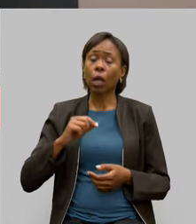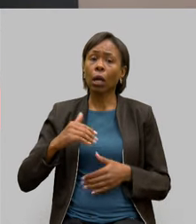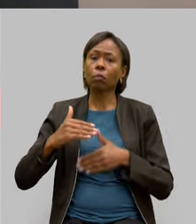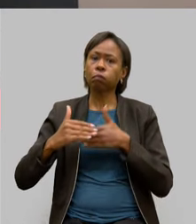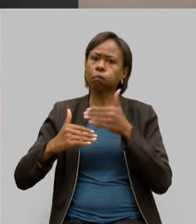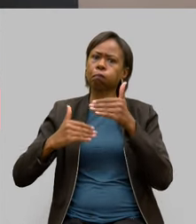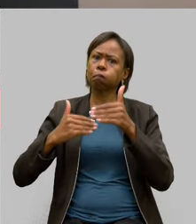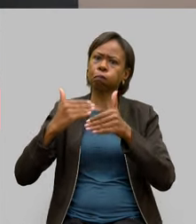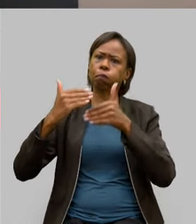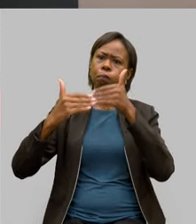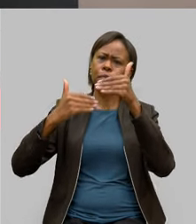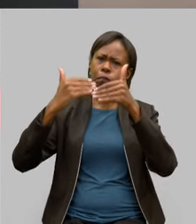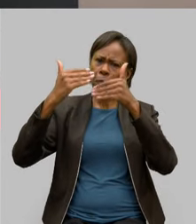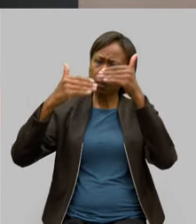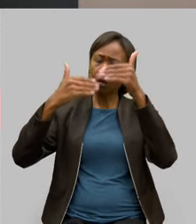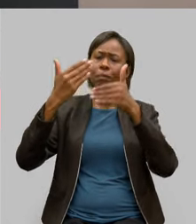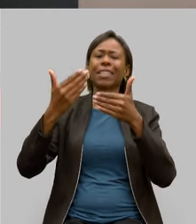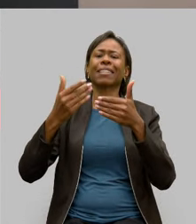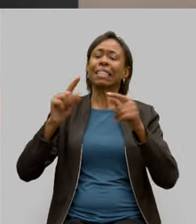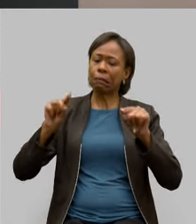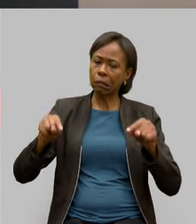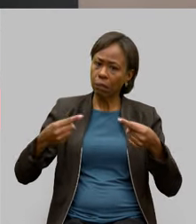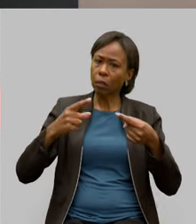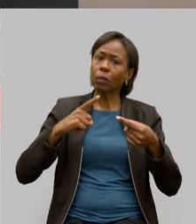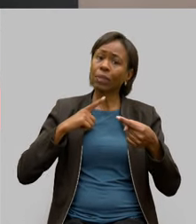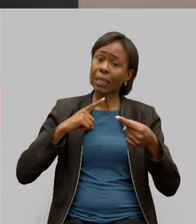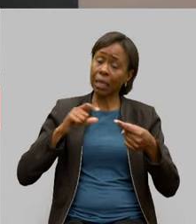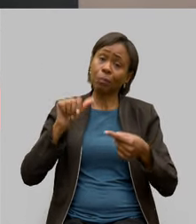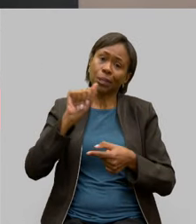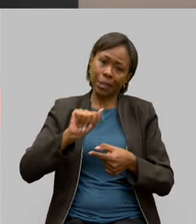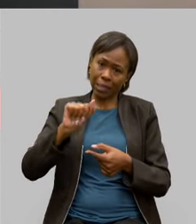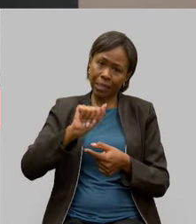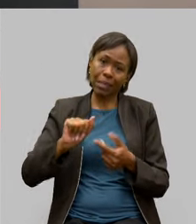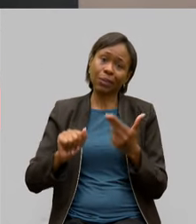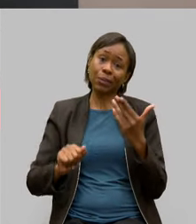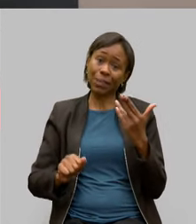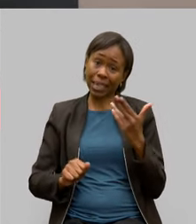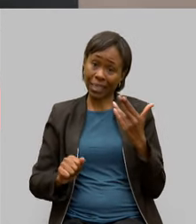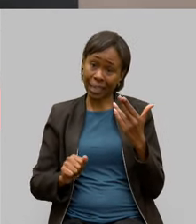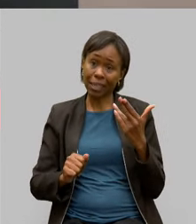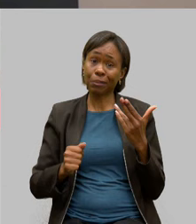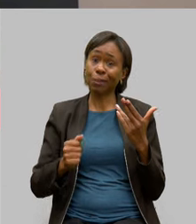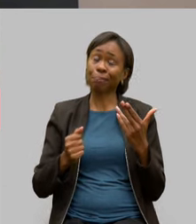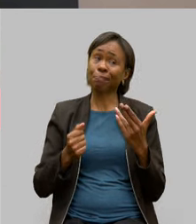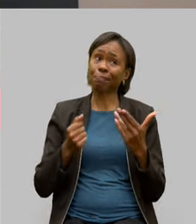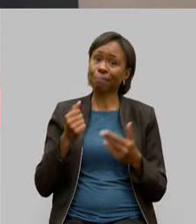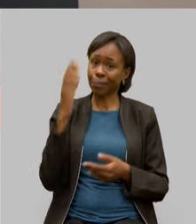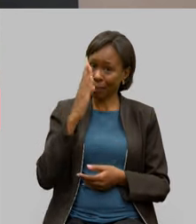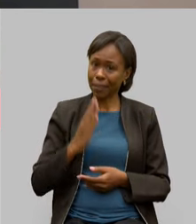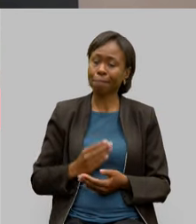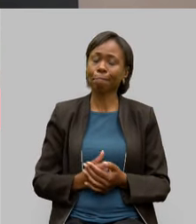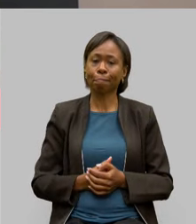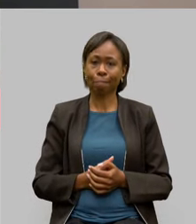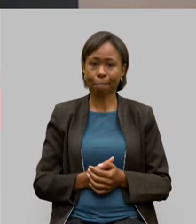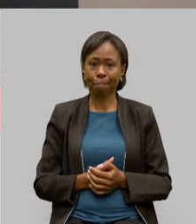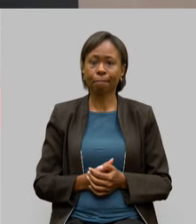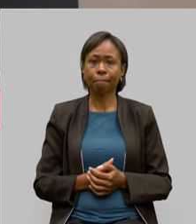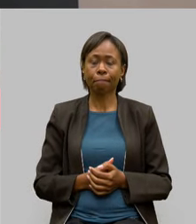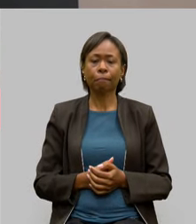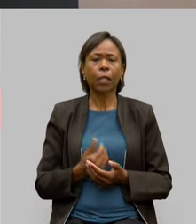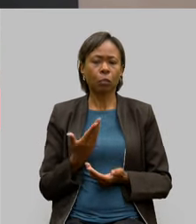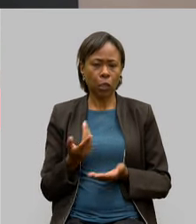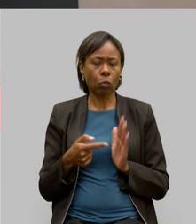os desafios que é ser uma associação de cannabis no Brasil em pleno 2024 eu venho trazer